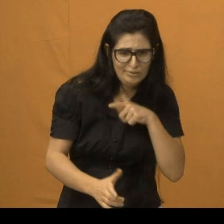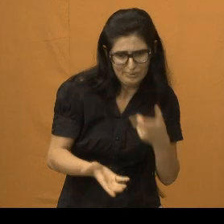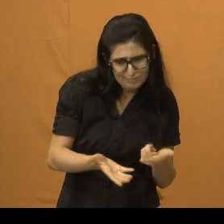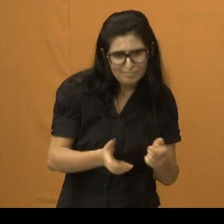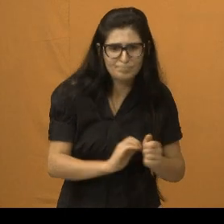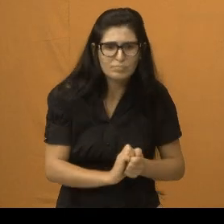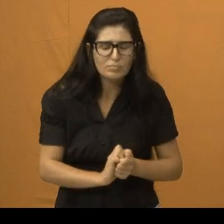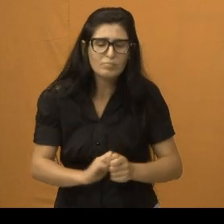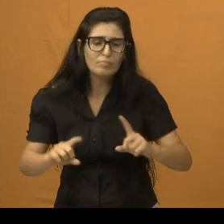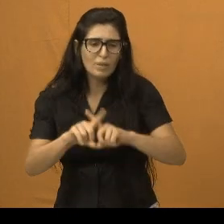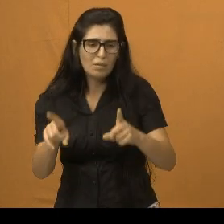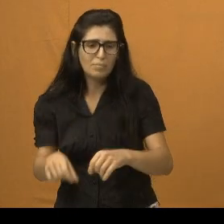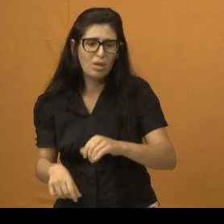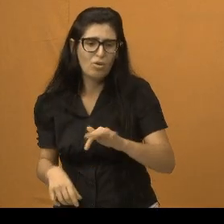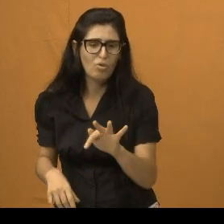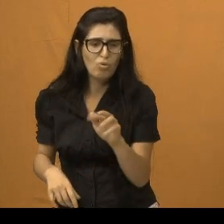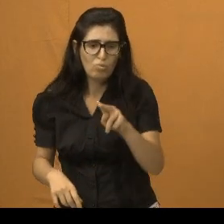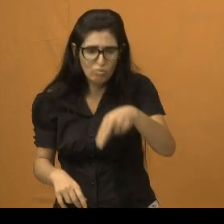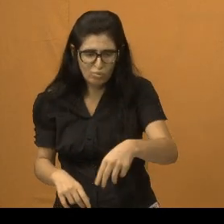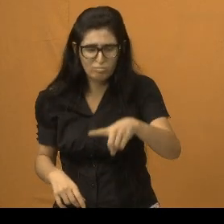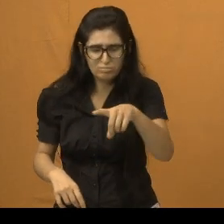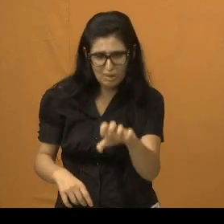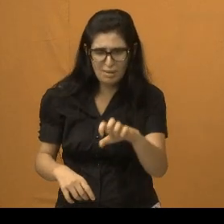do Fundeb, que tinha a previsão de